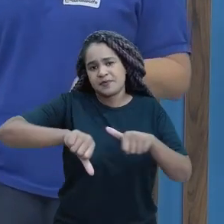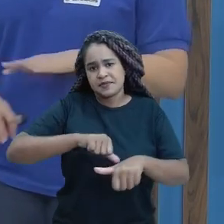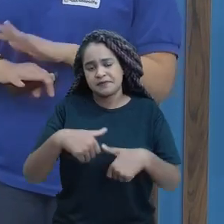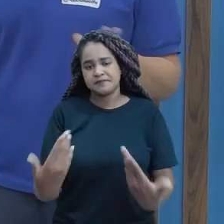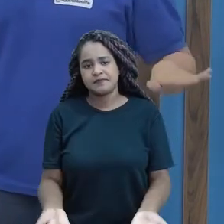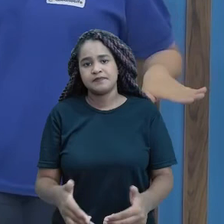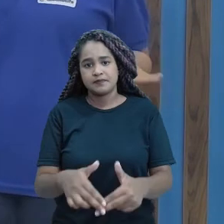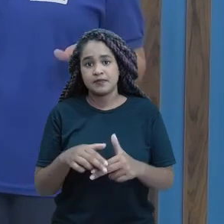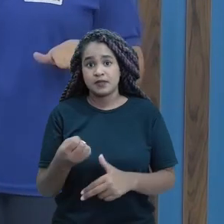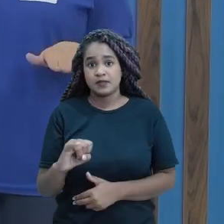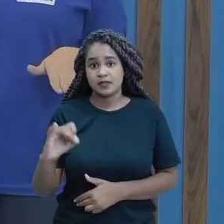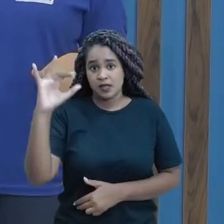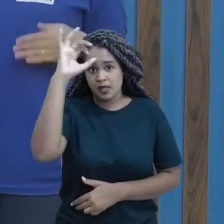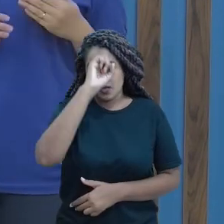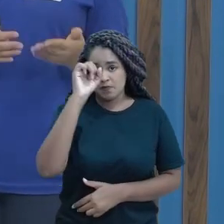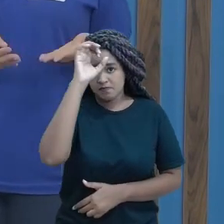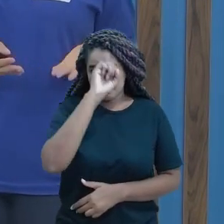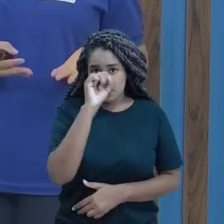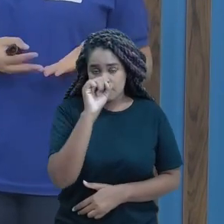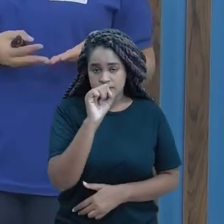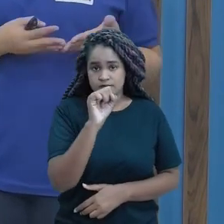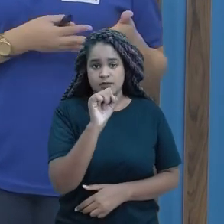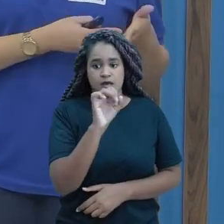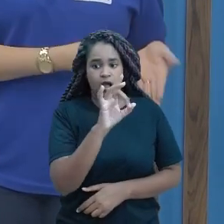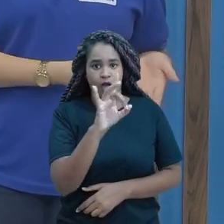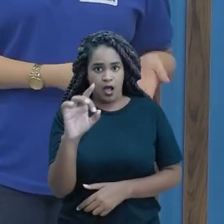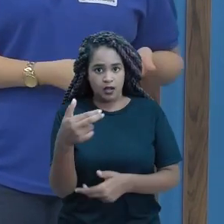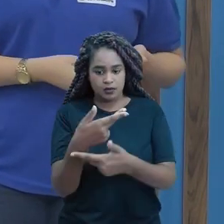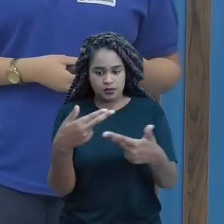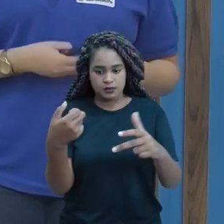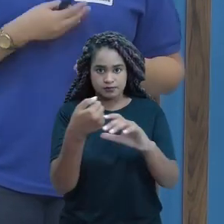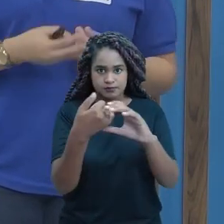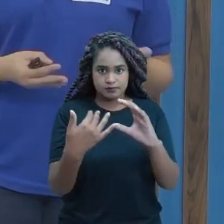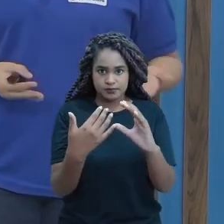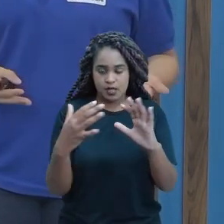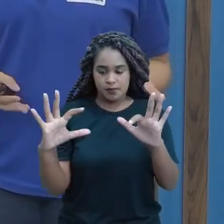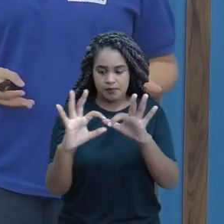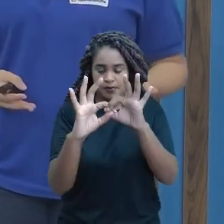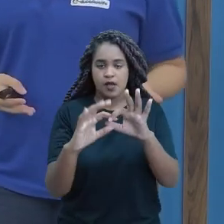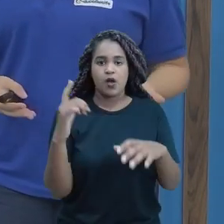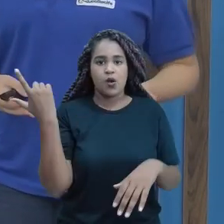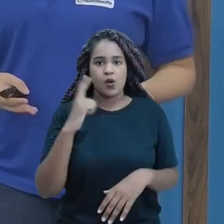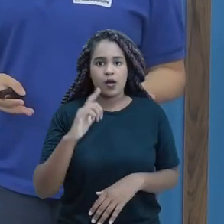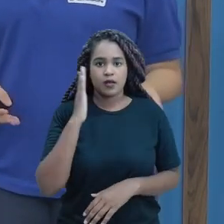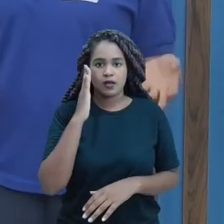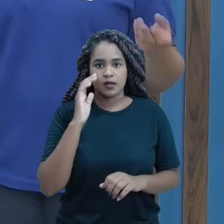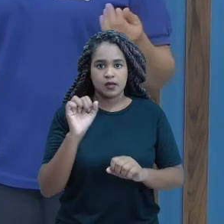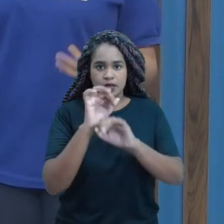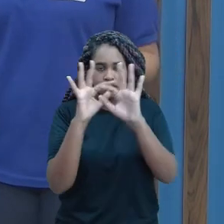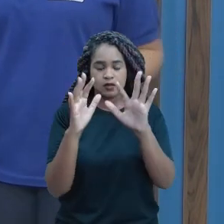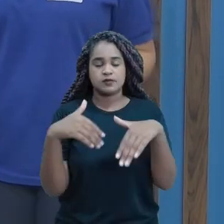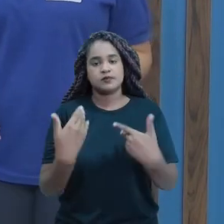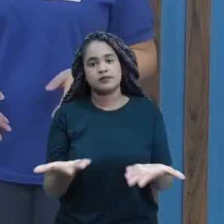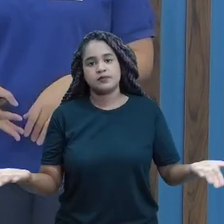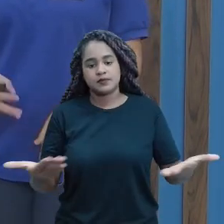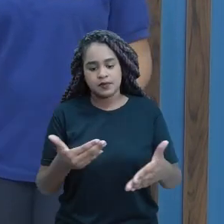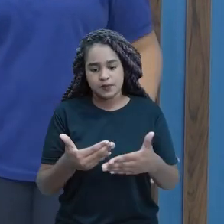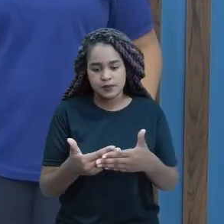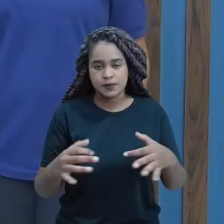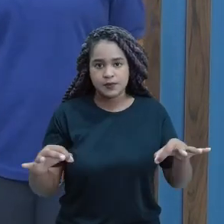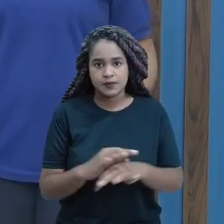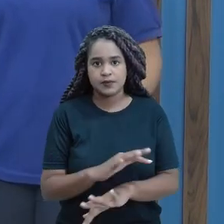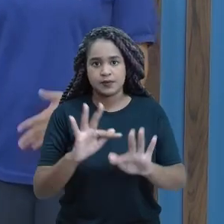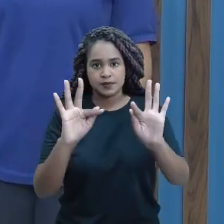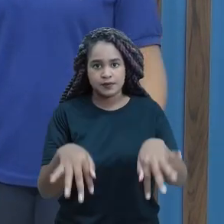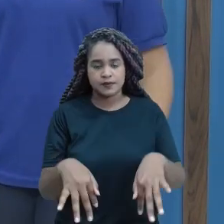relações, independente da letra que vier, a gente consegue se sair dessa situação aí e resolver a questão, tá certo? Eu vou encerrando por aqui,